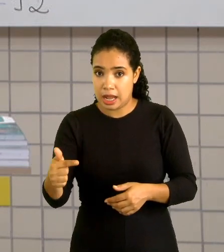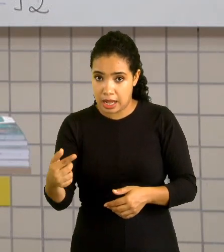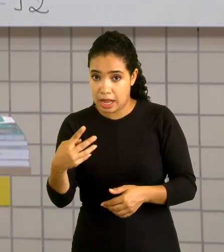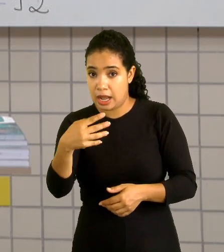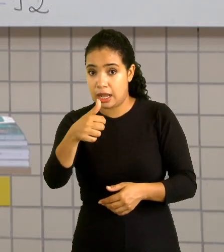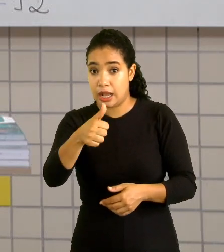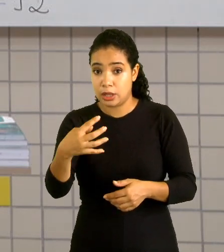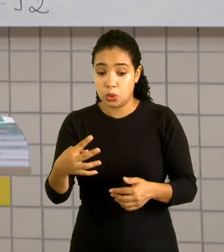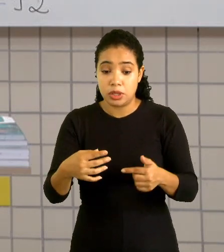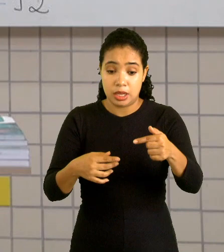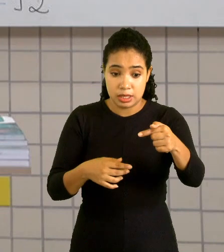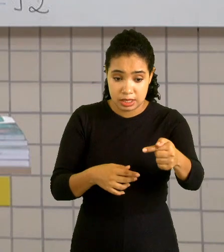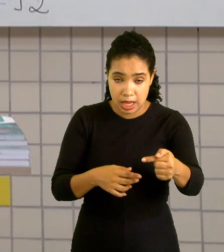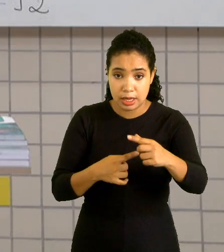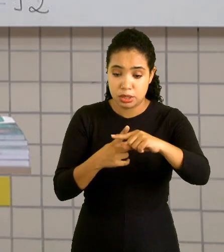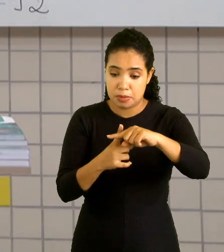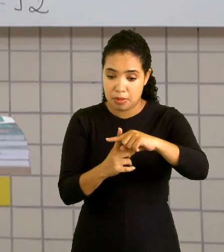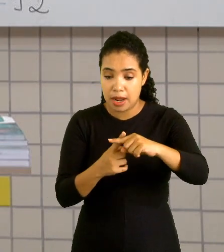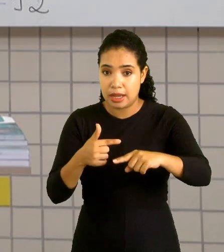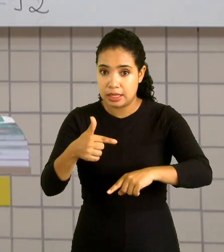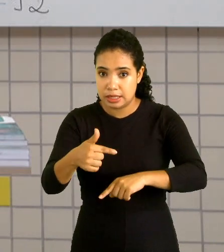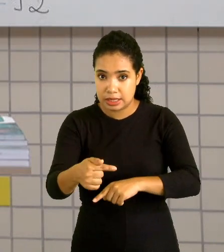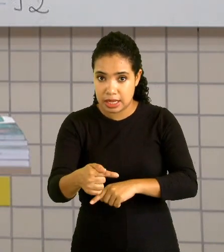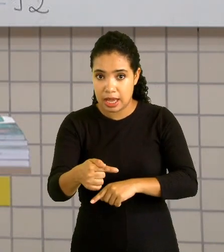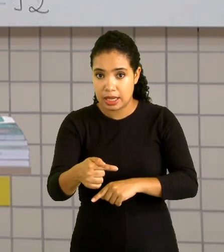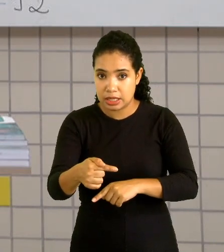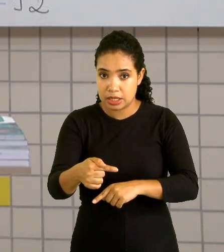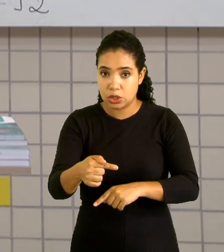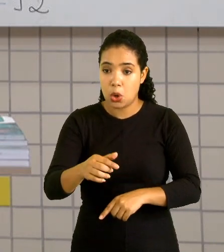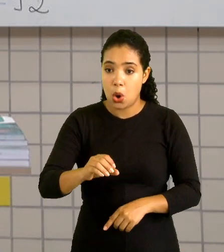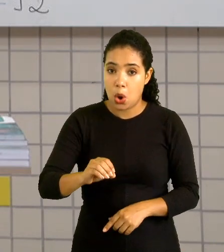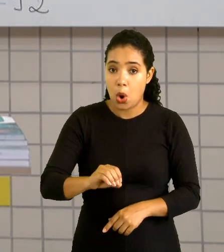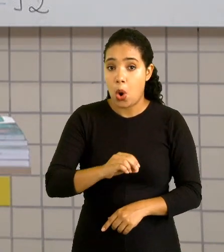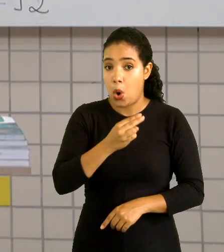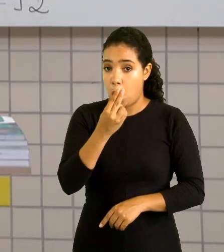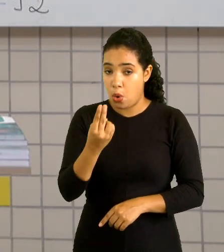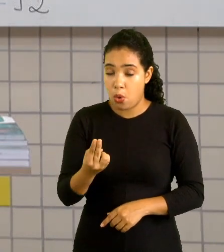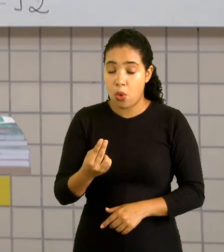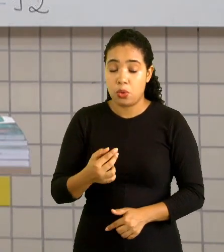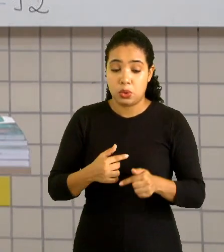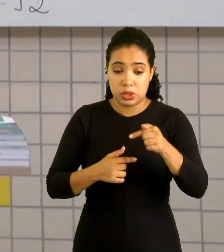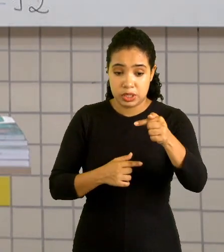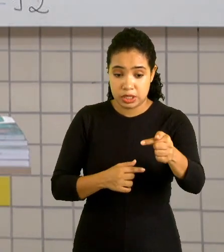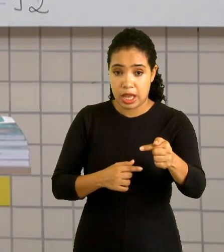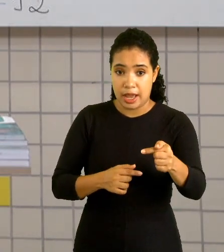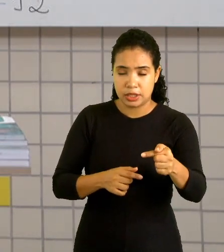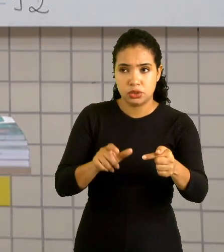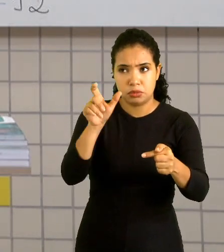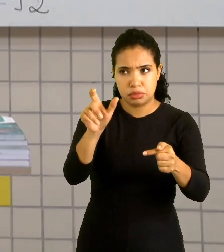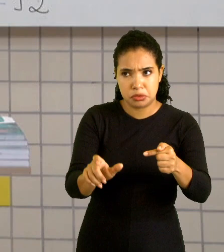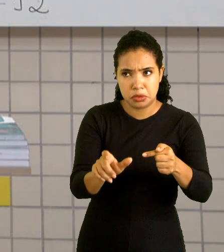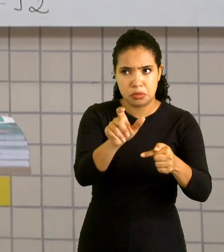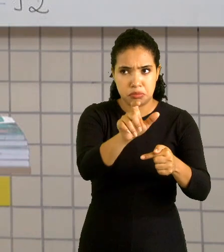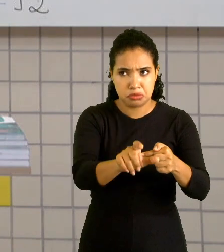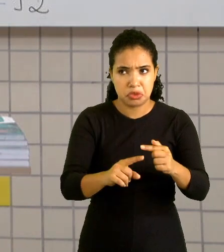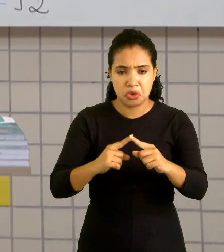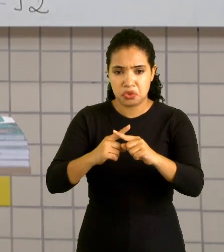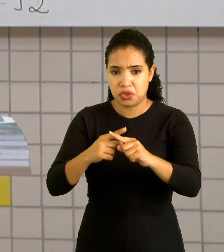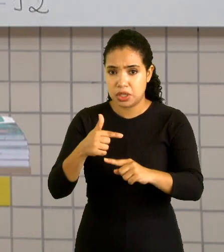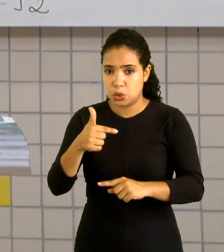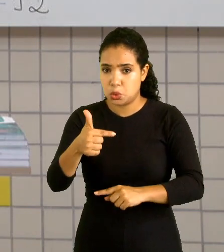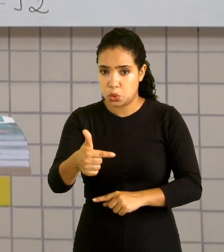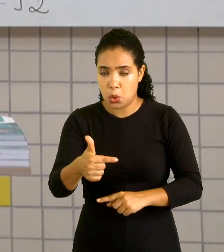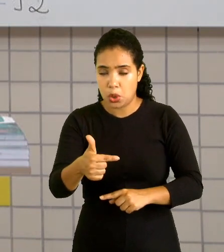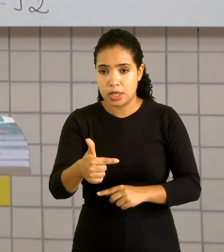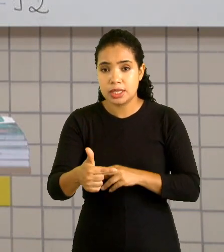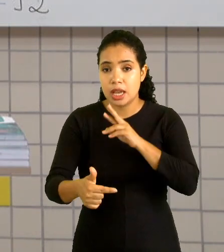14. Então, 7 mais 7 ou 7 duas vezes, se eu juntar o picolé dos dois, vai